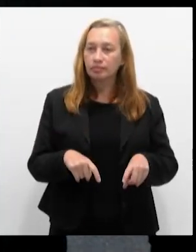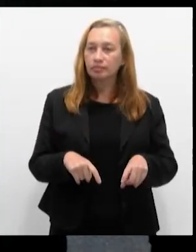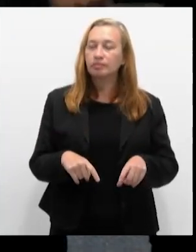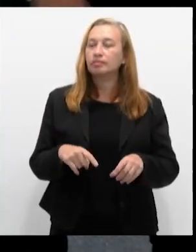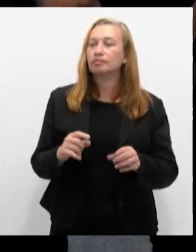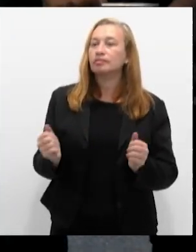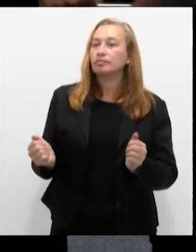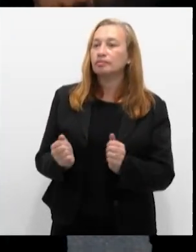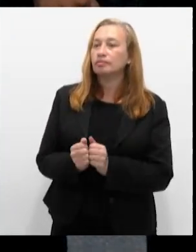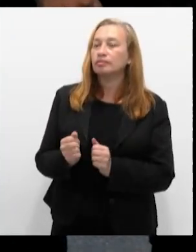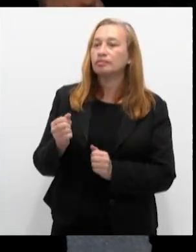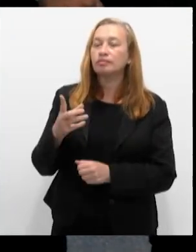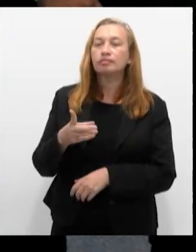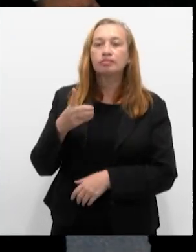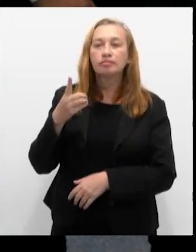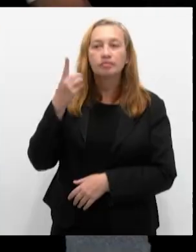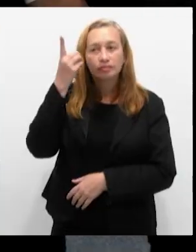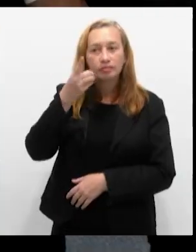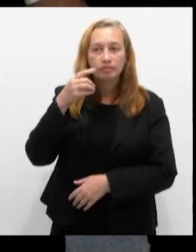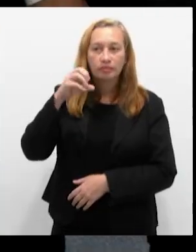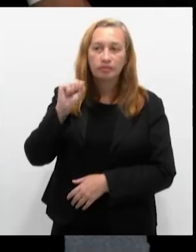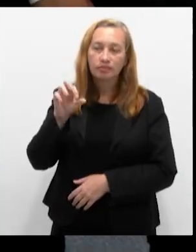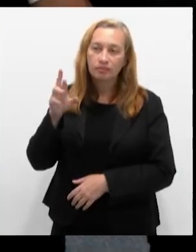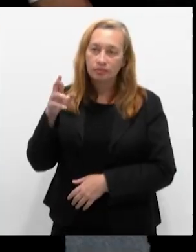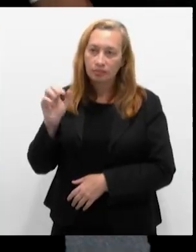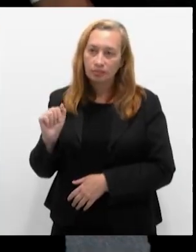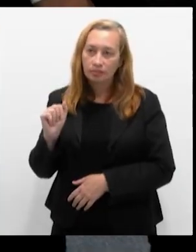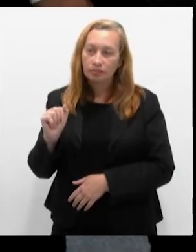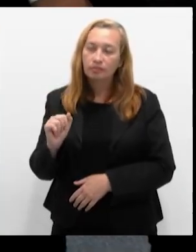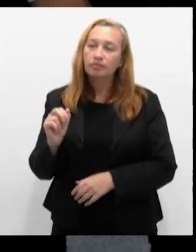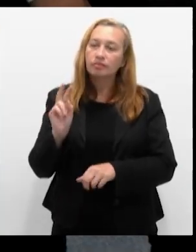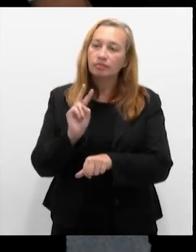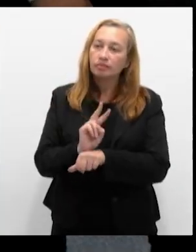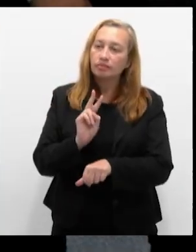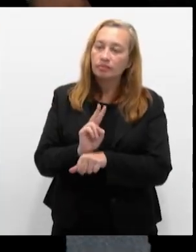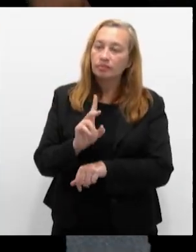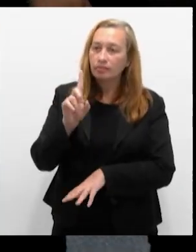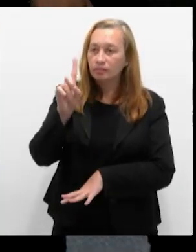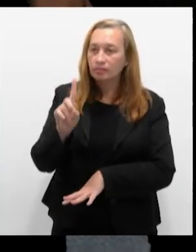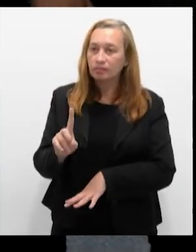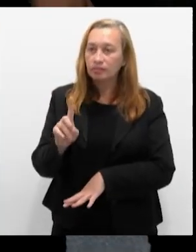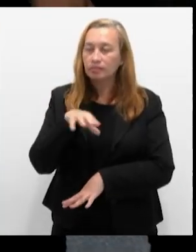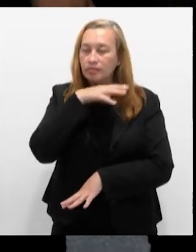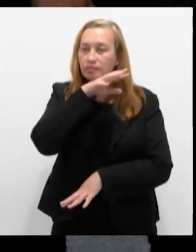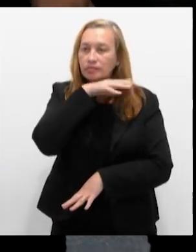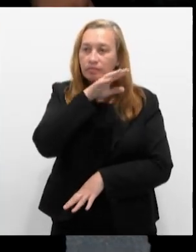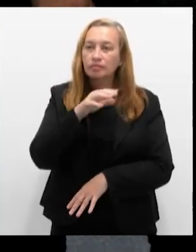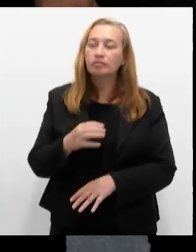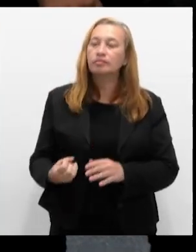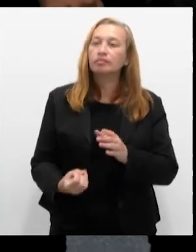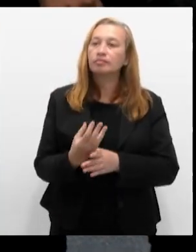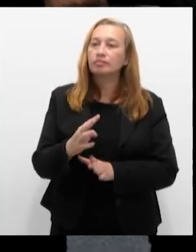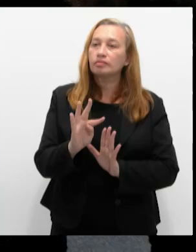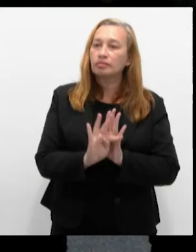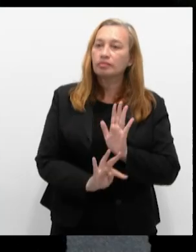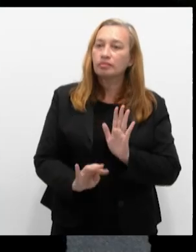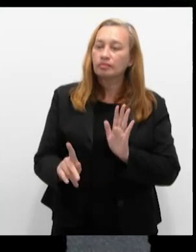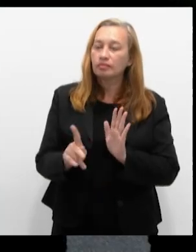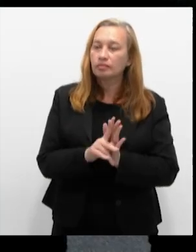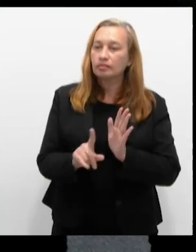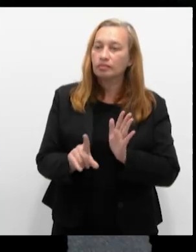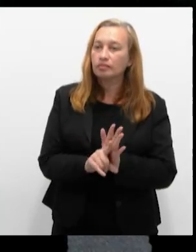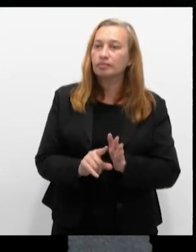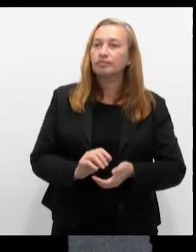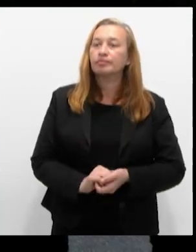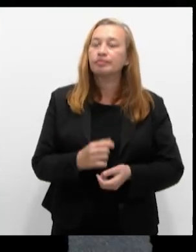coautoria com a deputada Sara Ponce, que tem uma atuação firme na proteção e defesa dos direitos dos animais, está construindo um texto de projeto de lei para